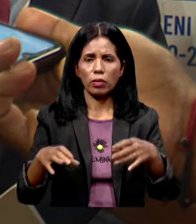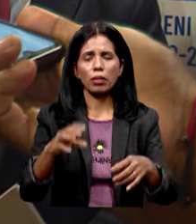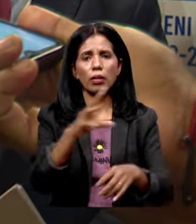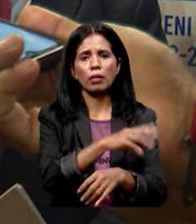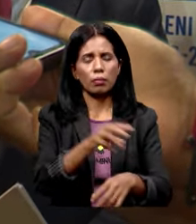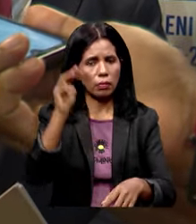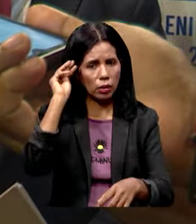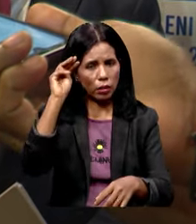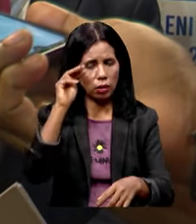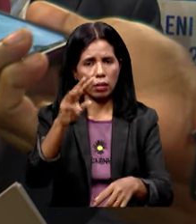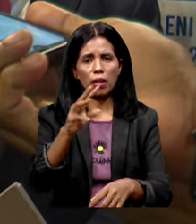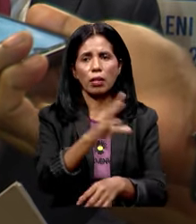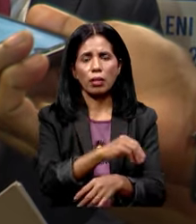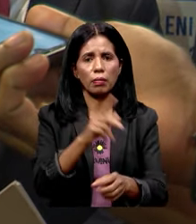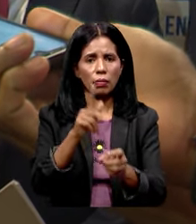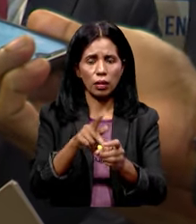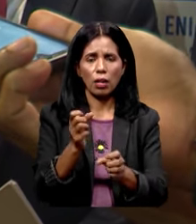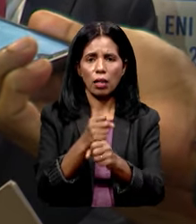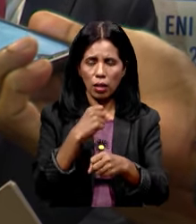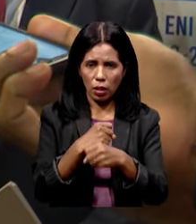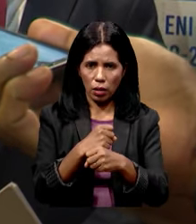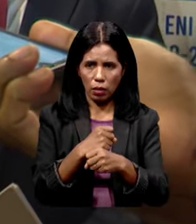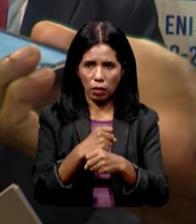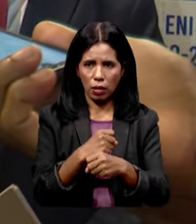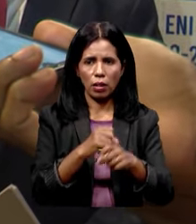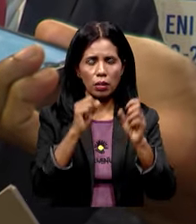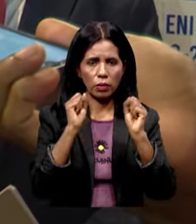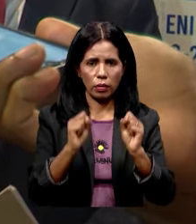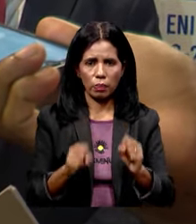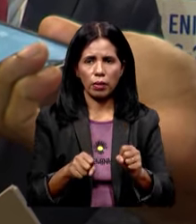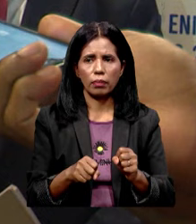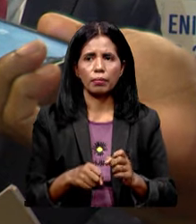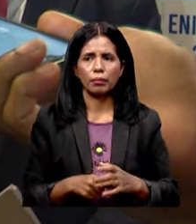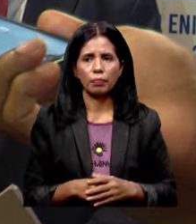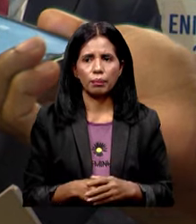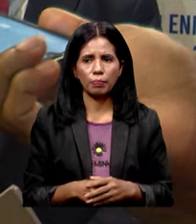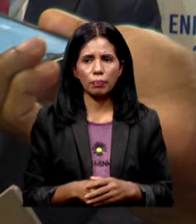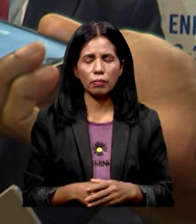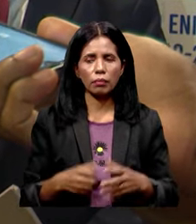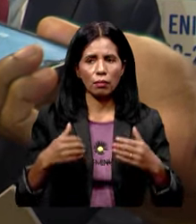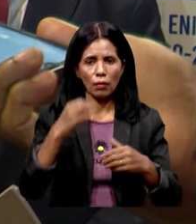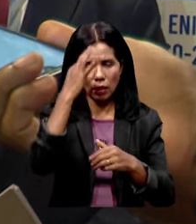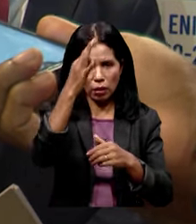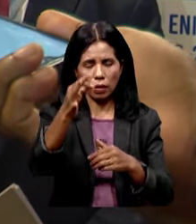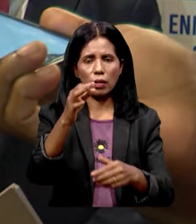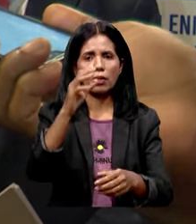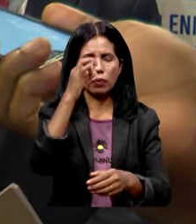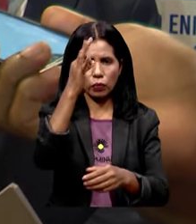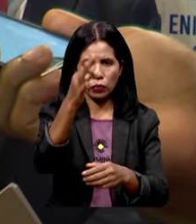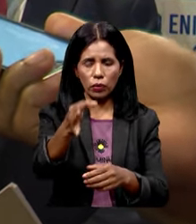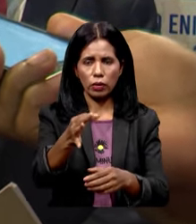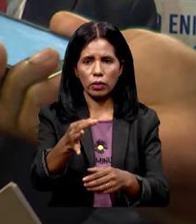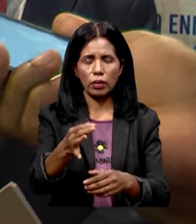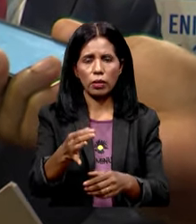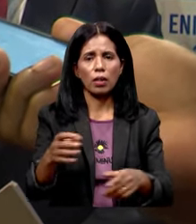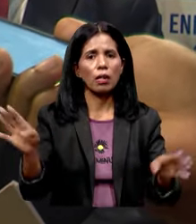Petróleo, a Halo, com a entidade tutela, a Halo, para a Tubele ir a futuro,